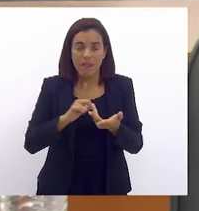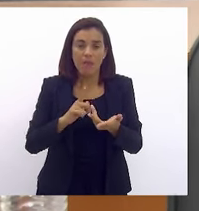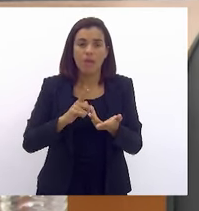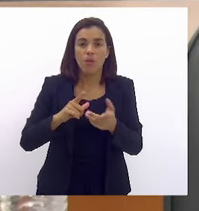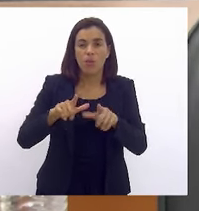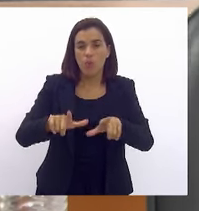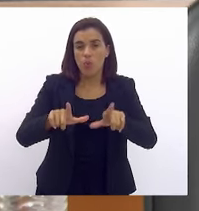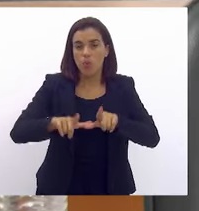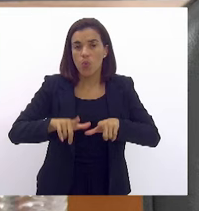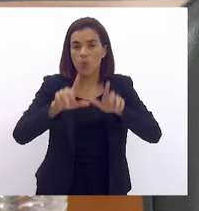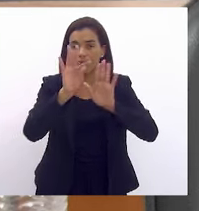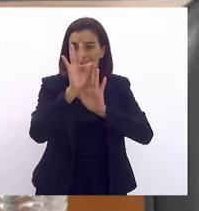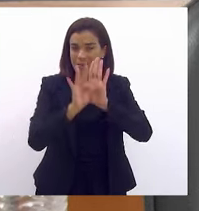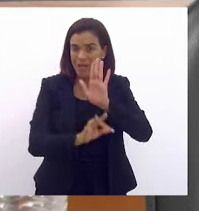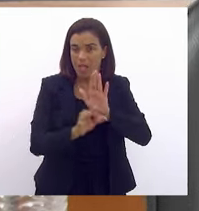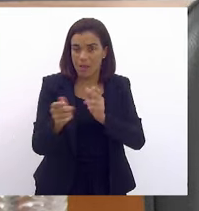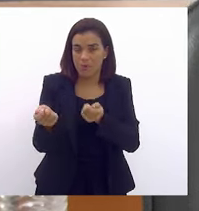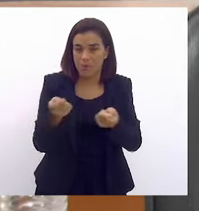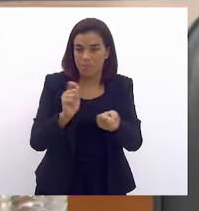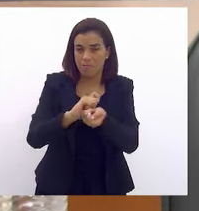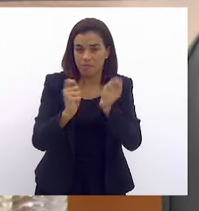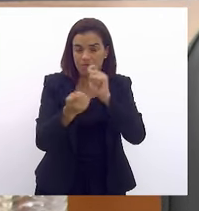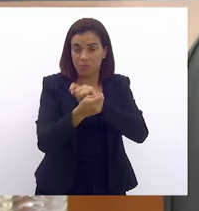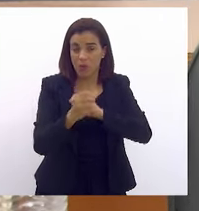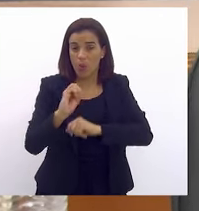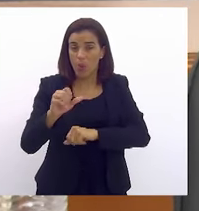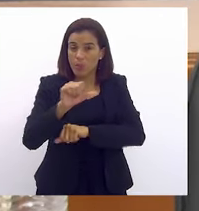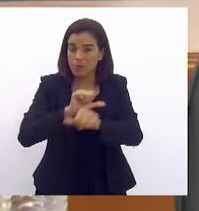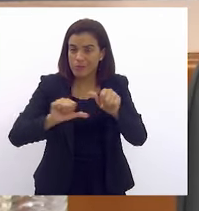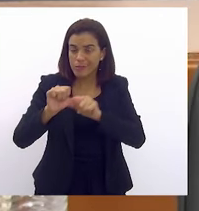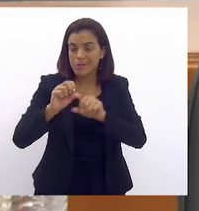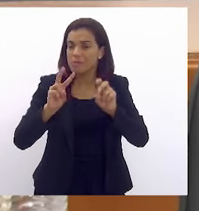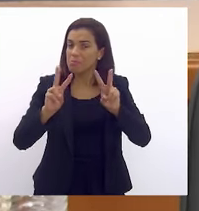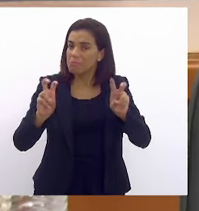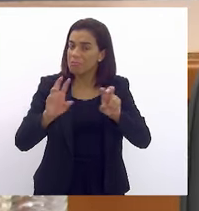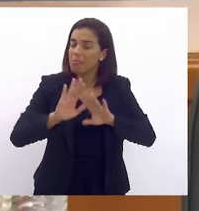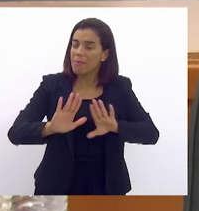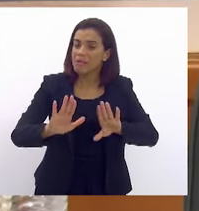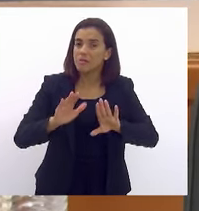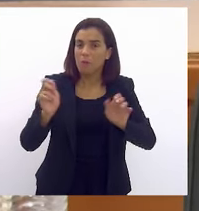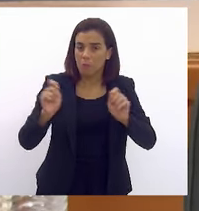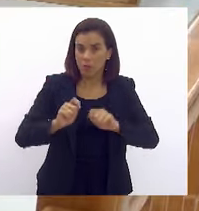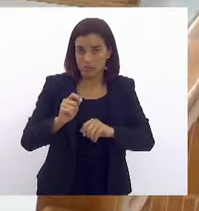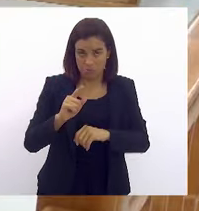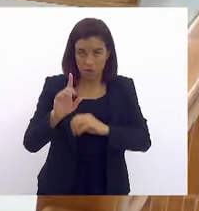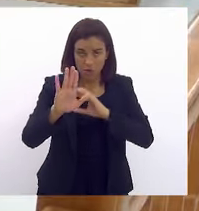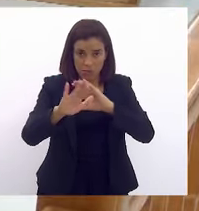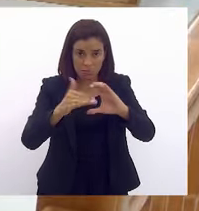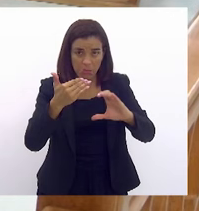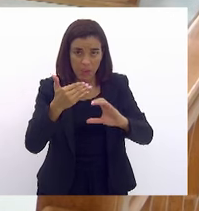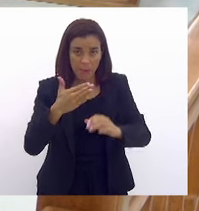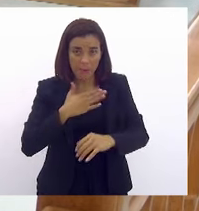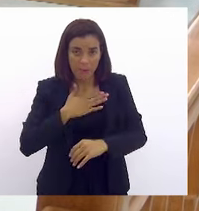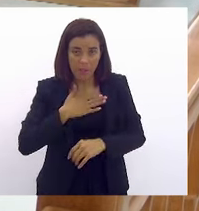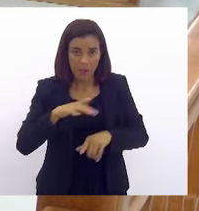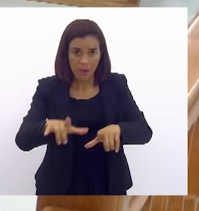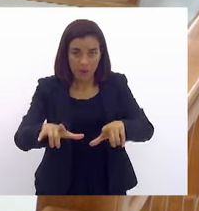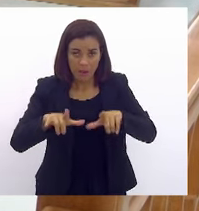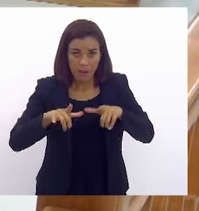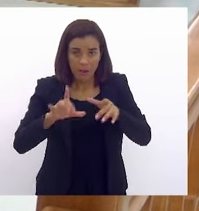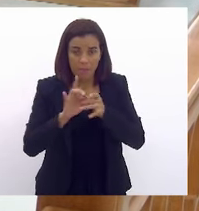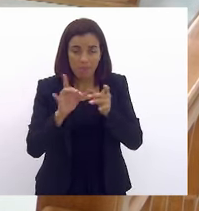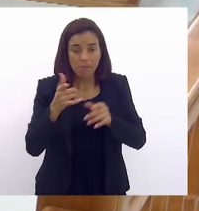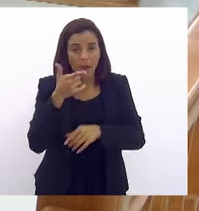tem alguma alteração em relação a isso, mas posso averiguar. Se puder depois mandar o CEI do licenciamento para a gente poder